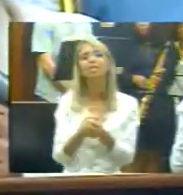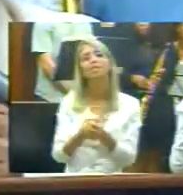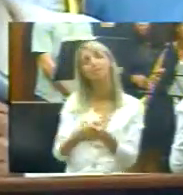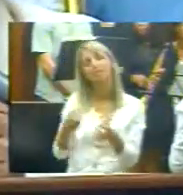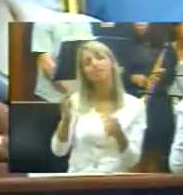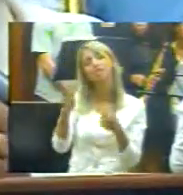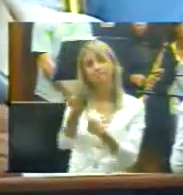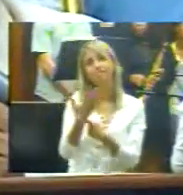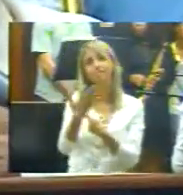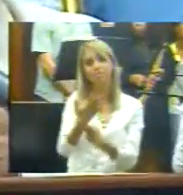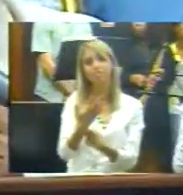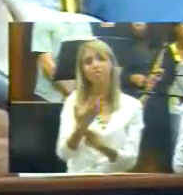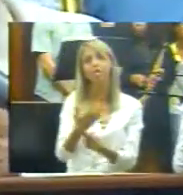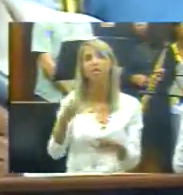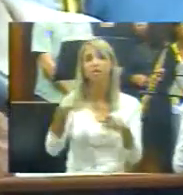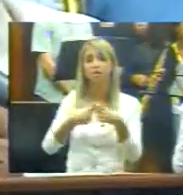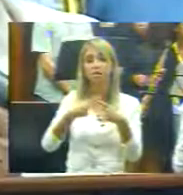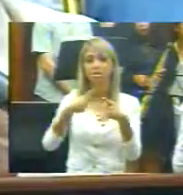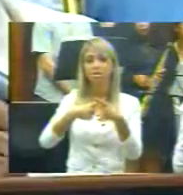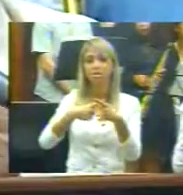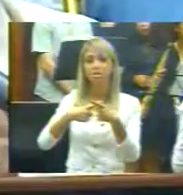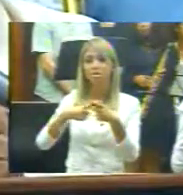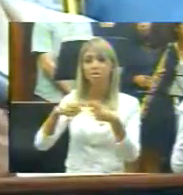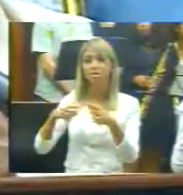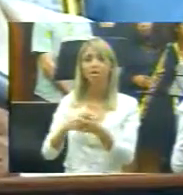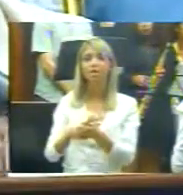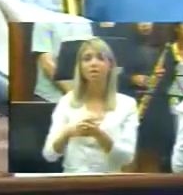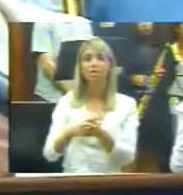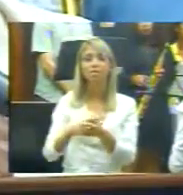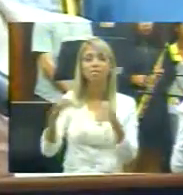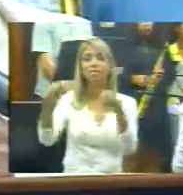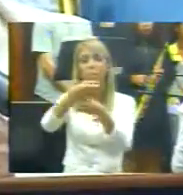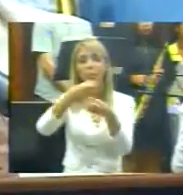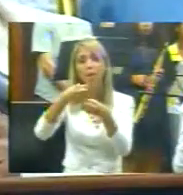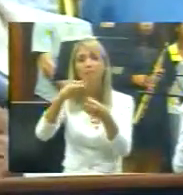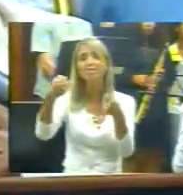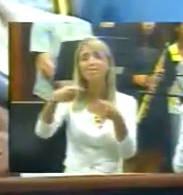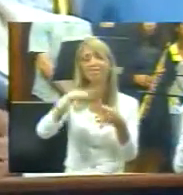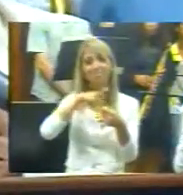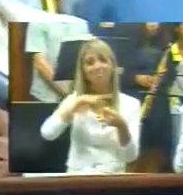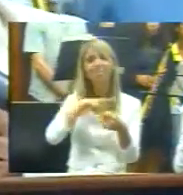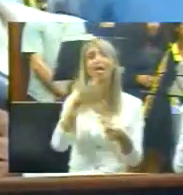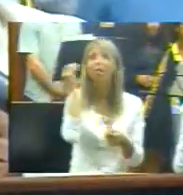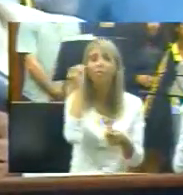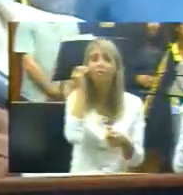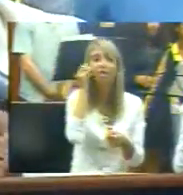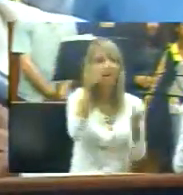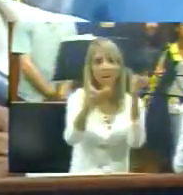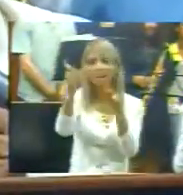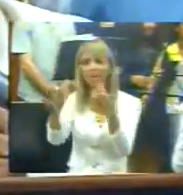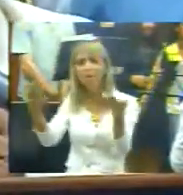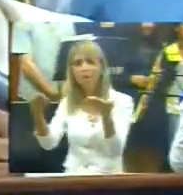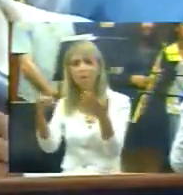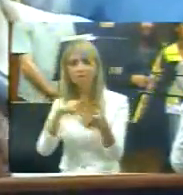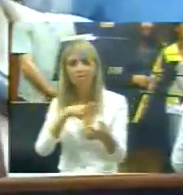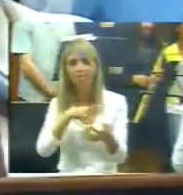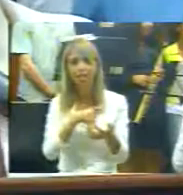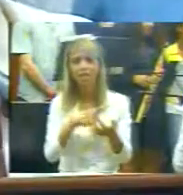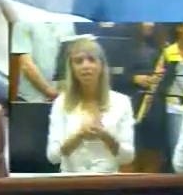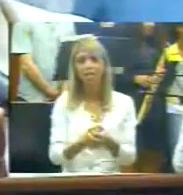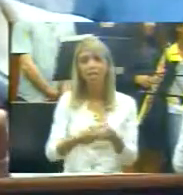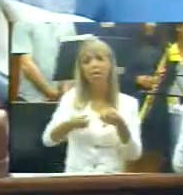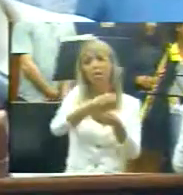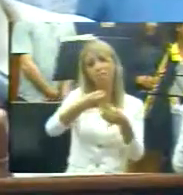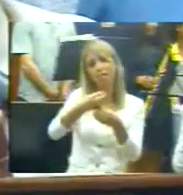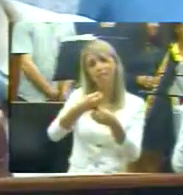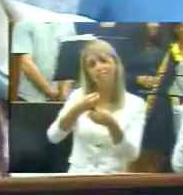ajudarem, para que a comunidade tenha a oportunidade que vocês estão tendo. A comunidade, os bairros, vivem